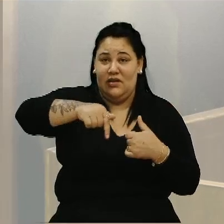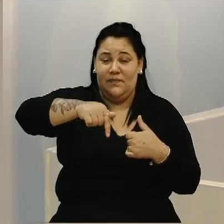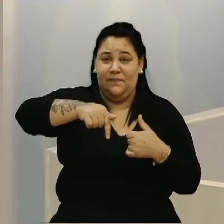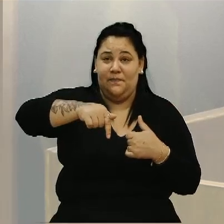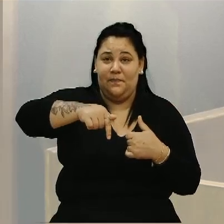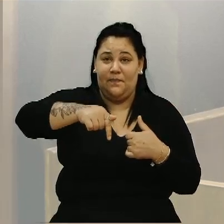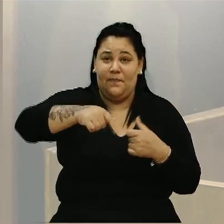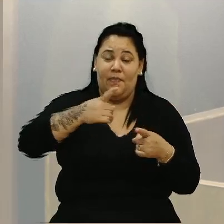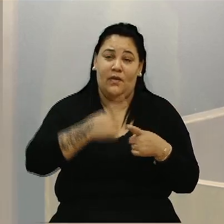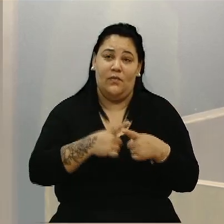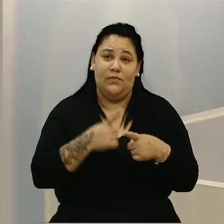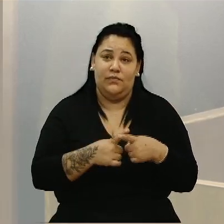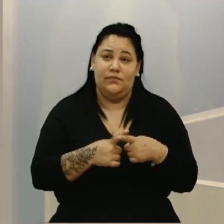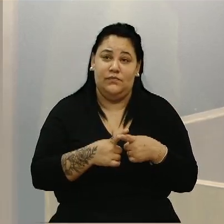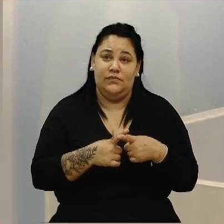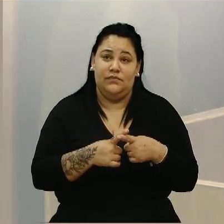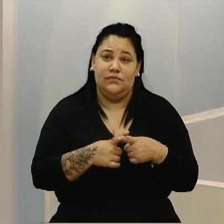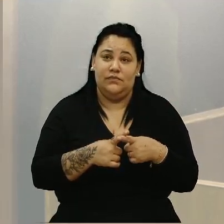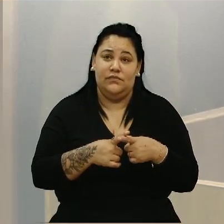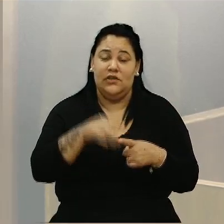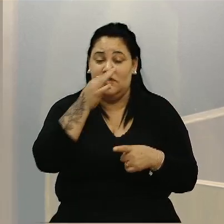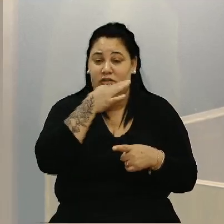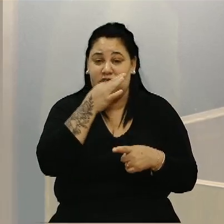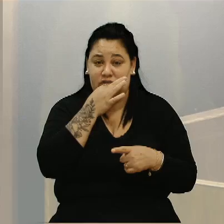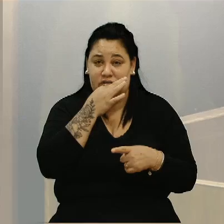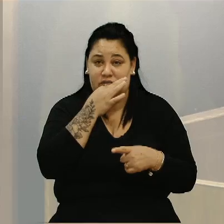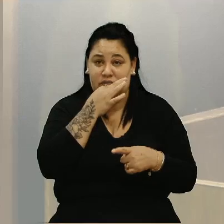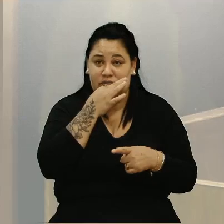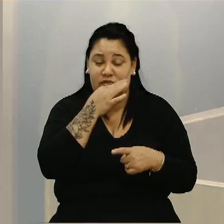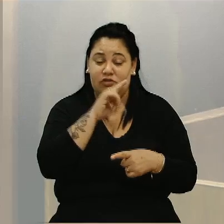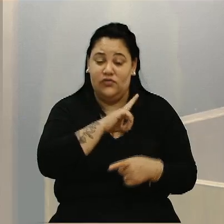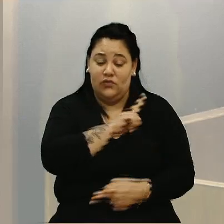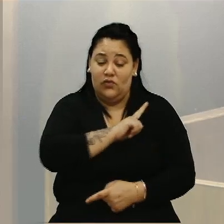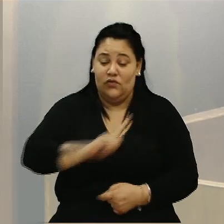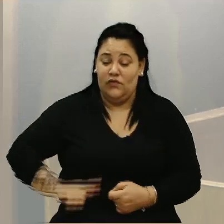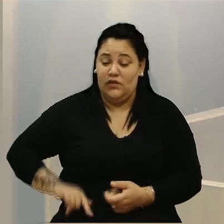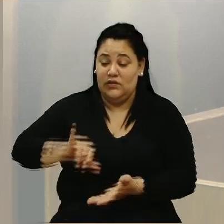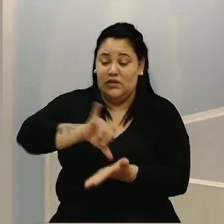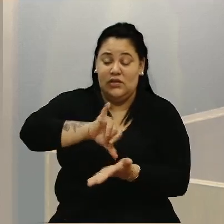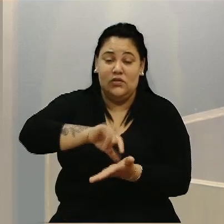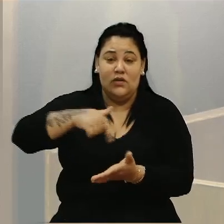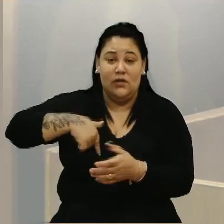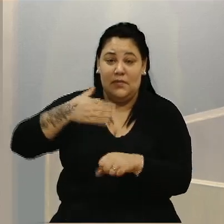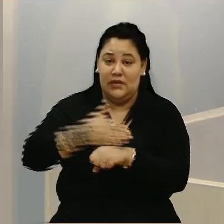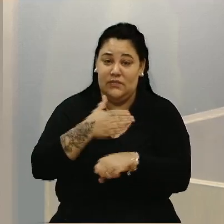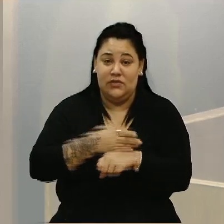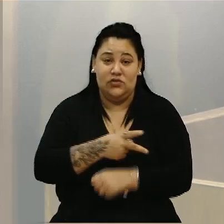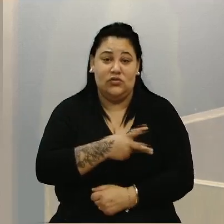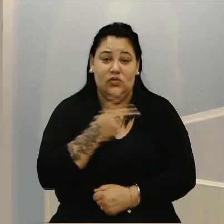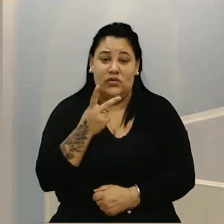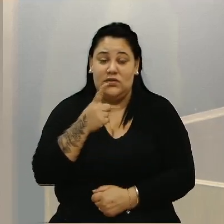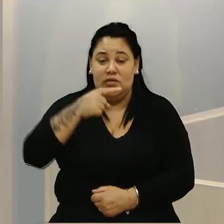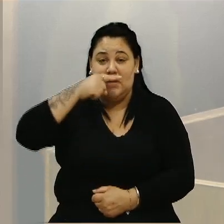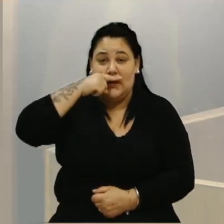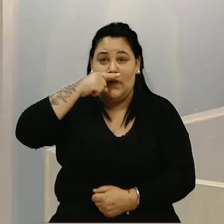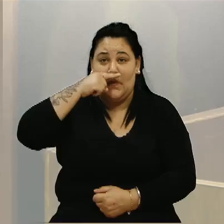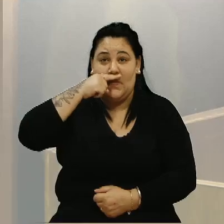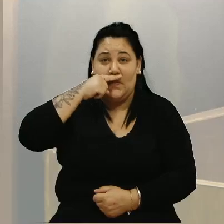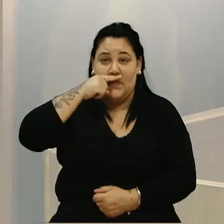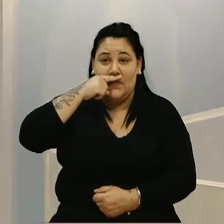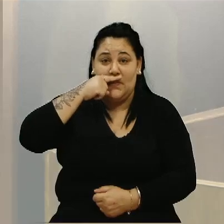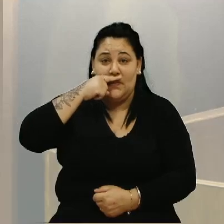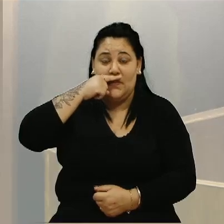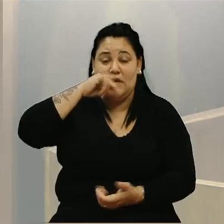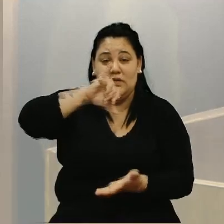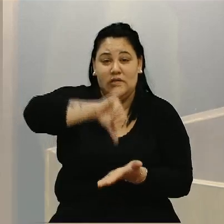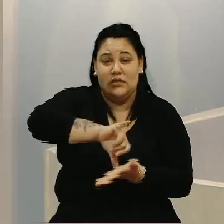se consolidou com a alternância no poder. Tivemos governos de centro, participei de 2 deles, que foi o governo Sartori, governos de